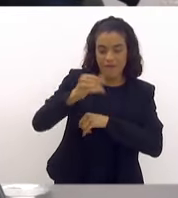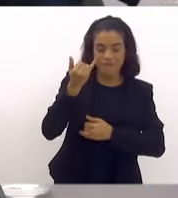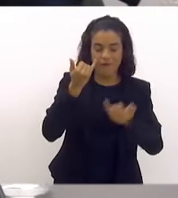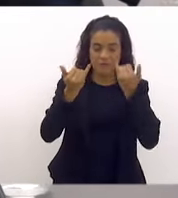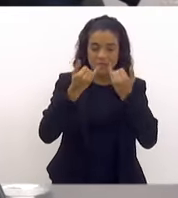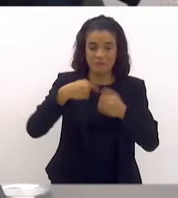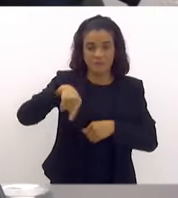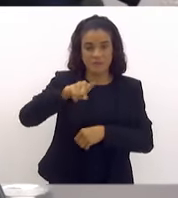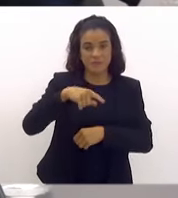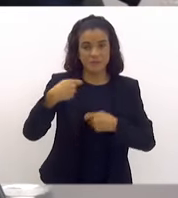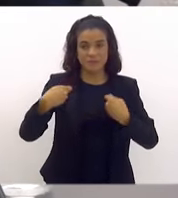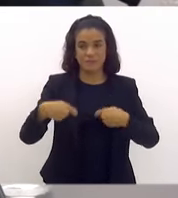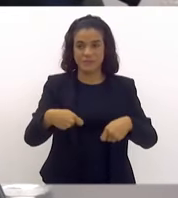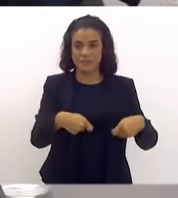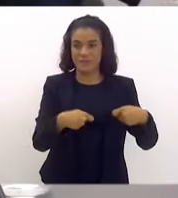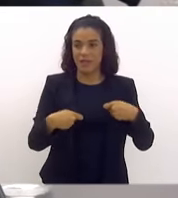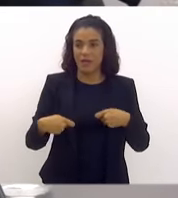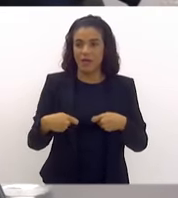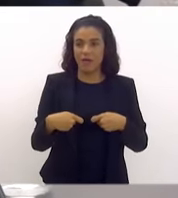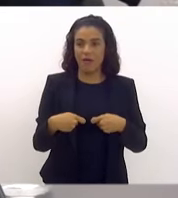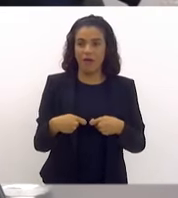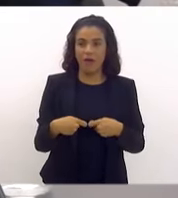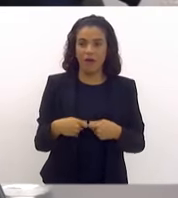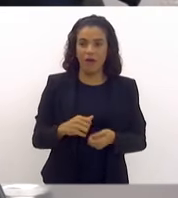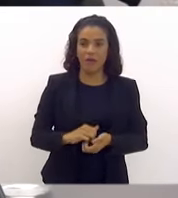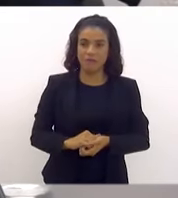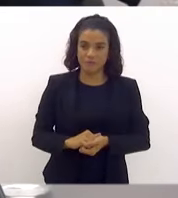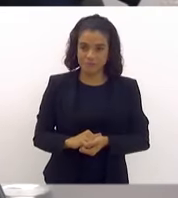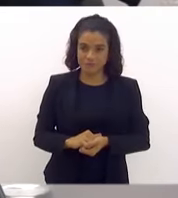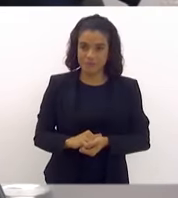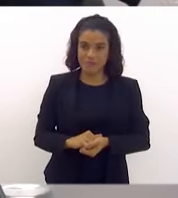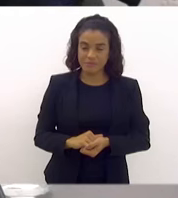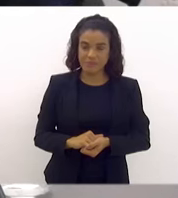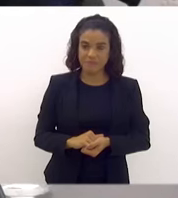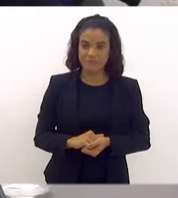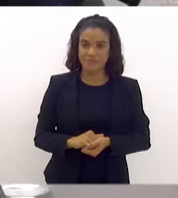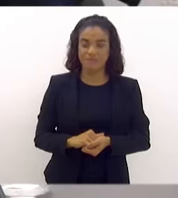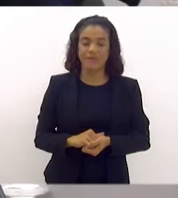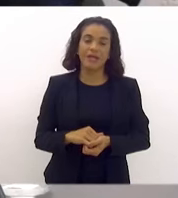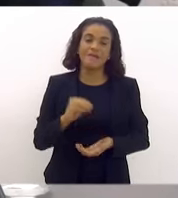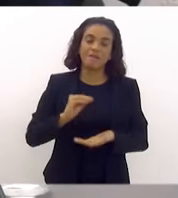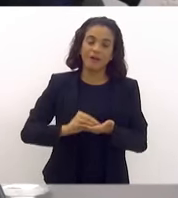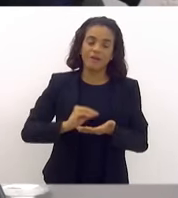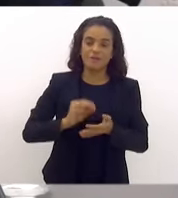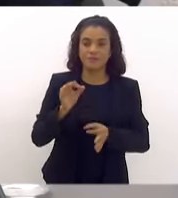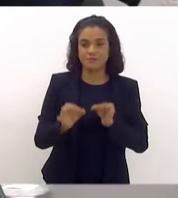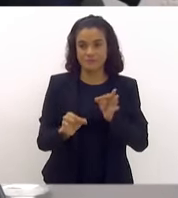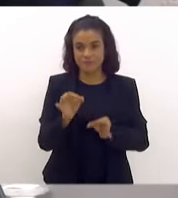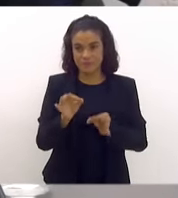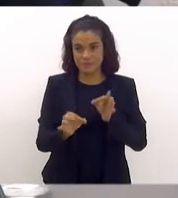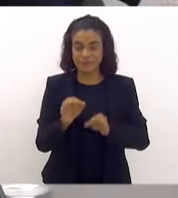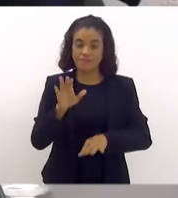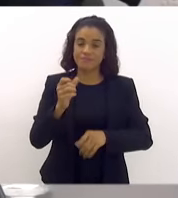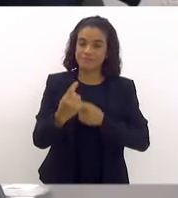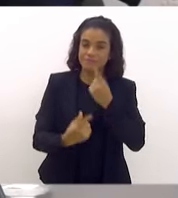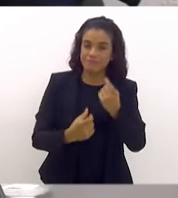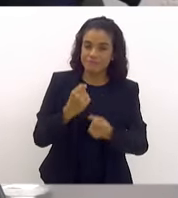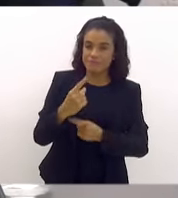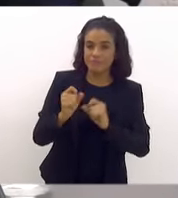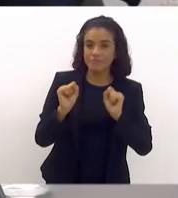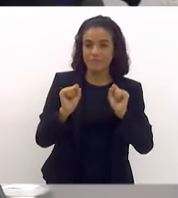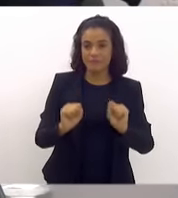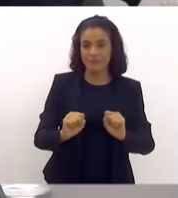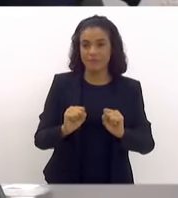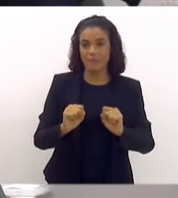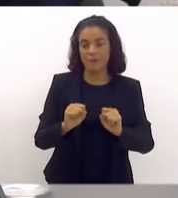precisarem eh eh para combater essas eventuais injustiças que às vezes podem chegar ao